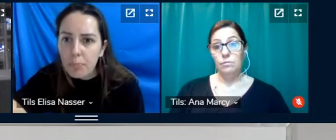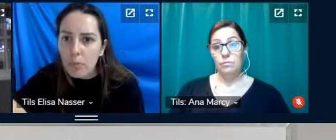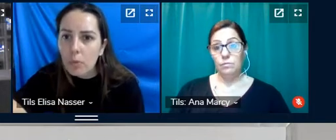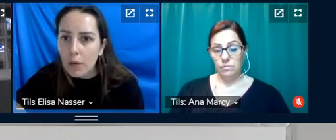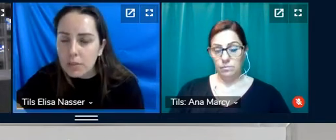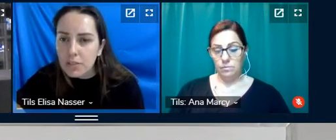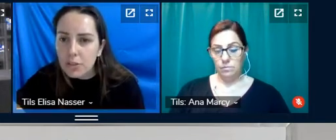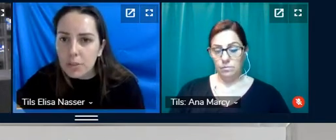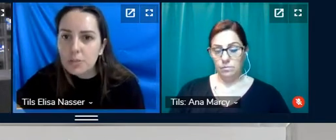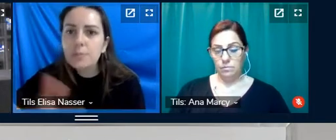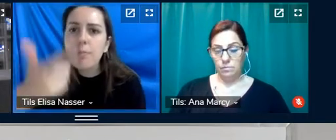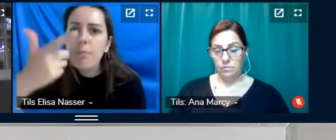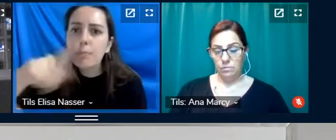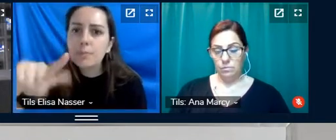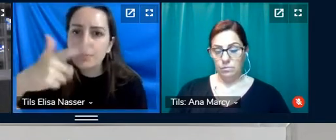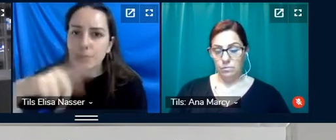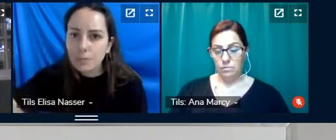Oi?